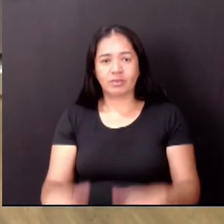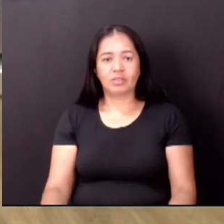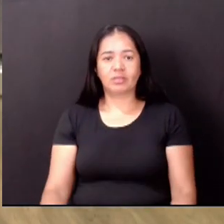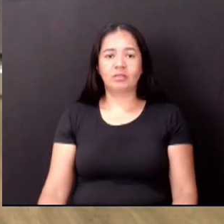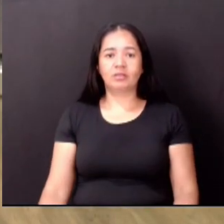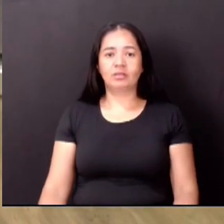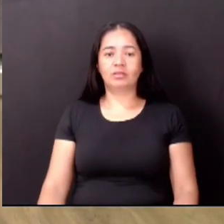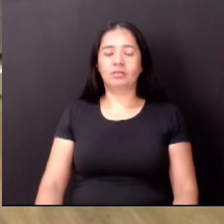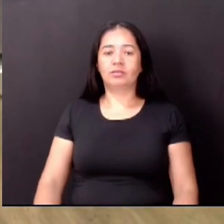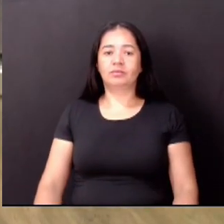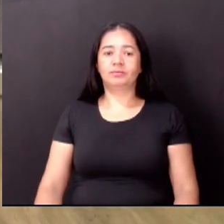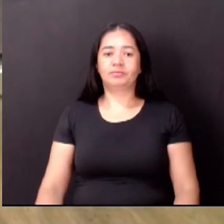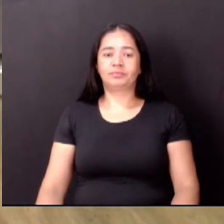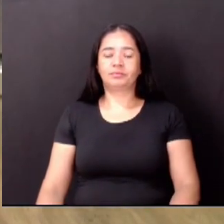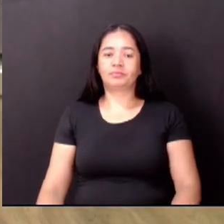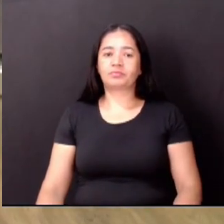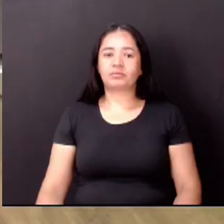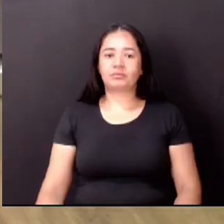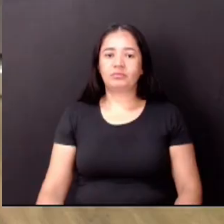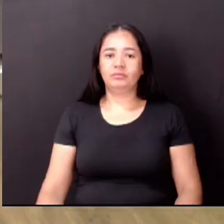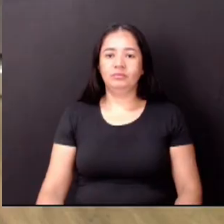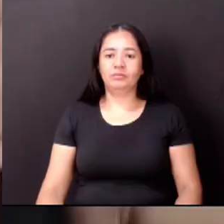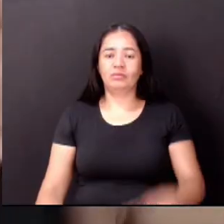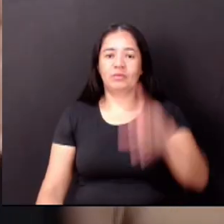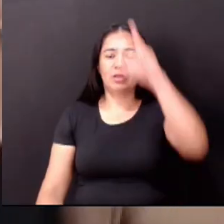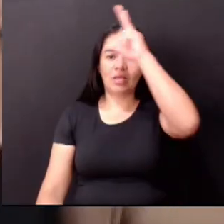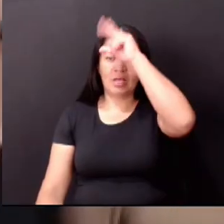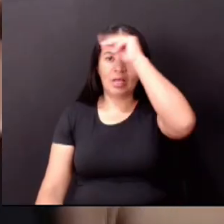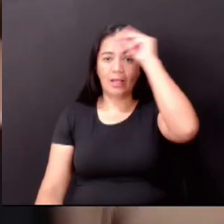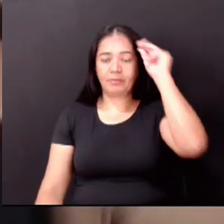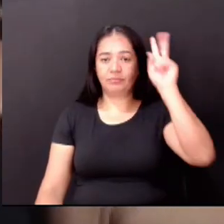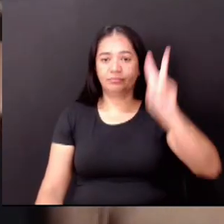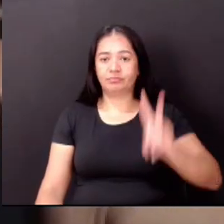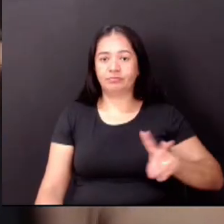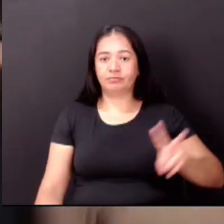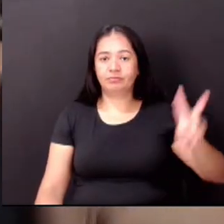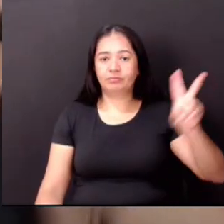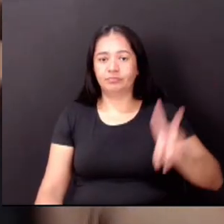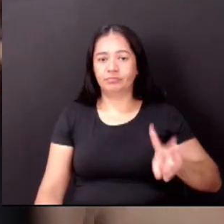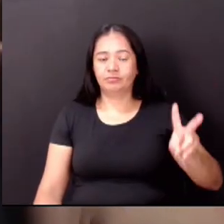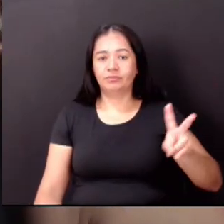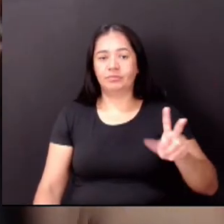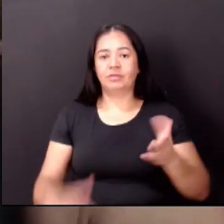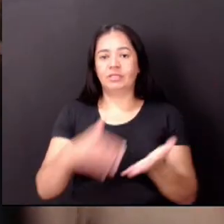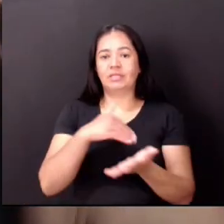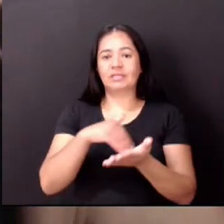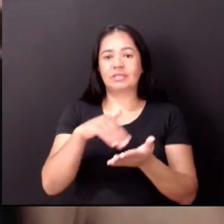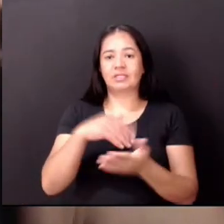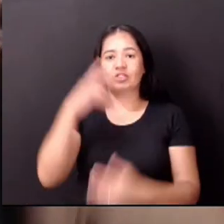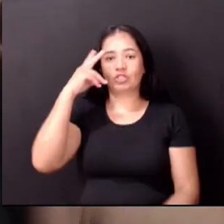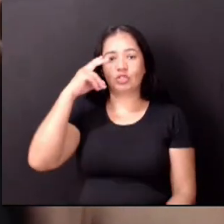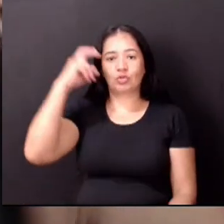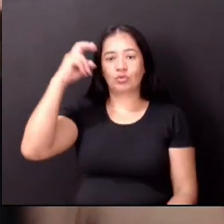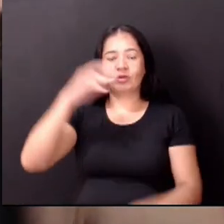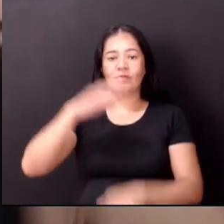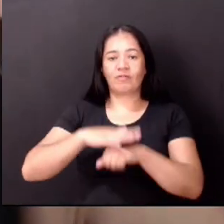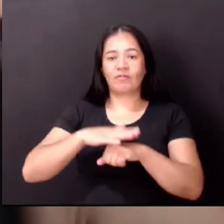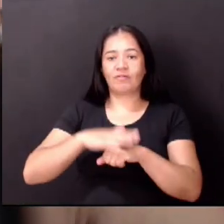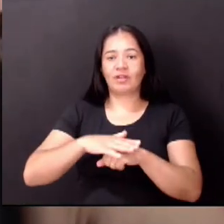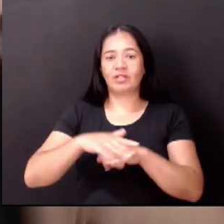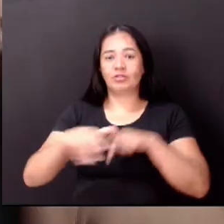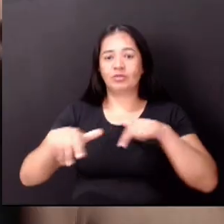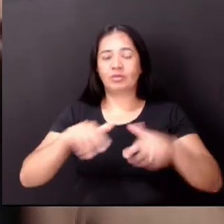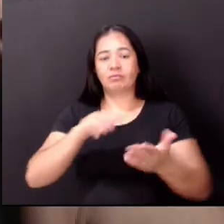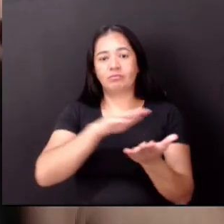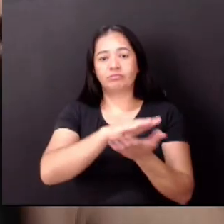Perfeitamente. A Prefeitura de Valinhos, pela Secretaria de Cultura, está fazendo um trabalho de distribuição gratuita